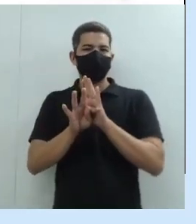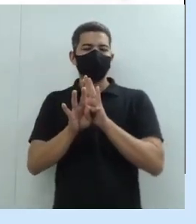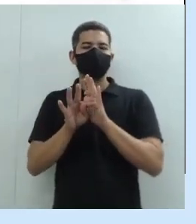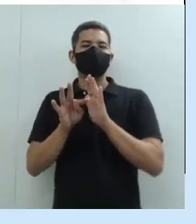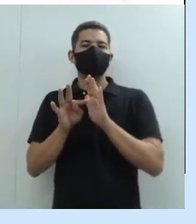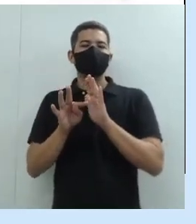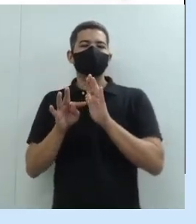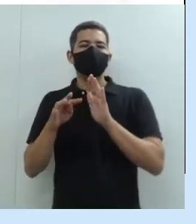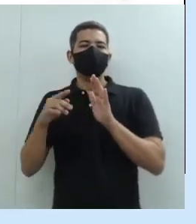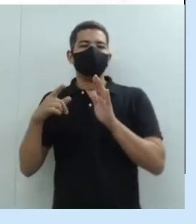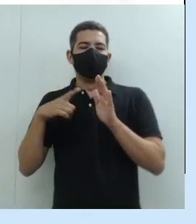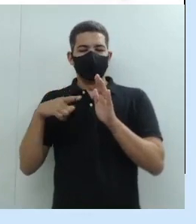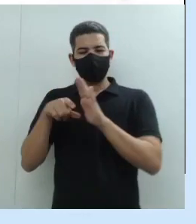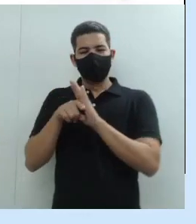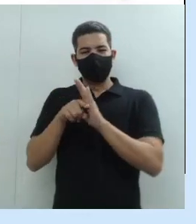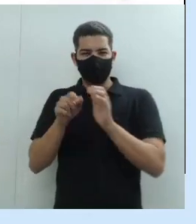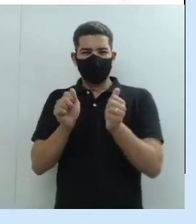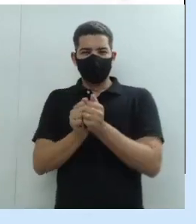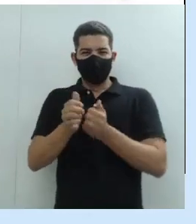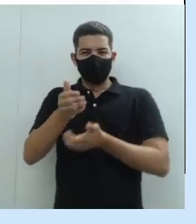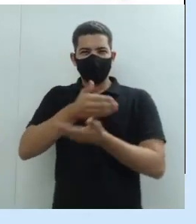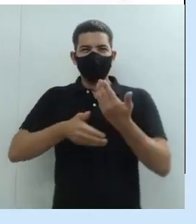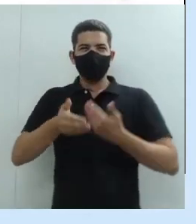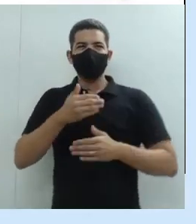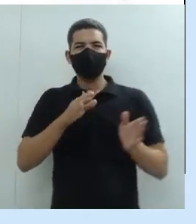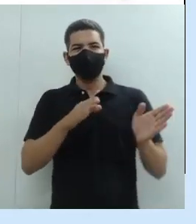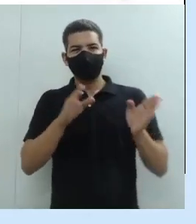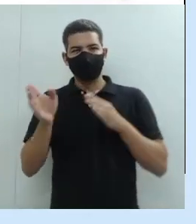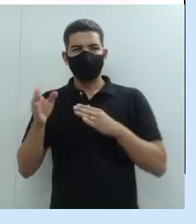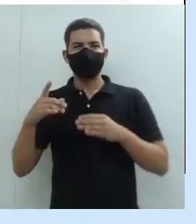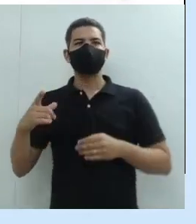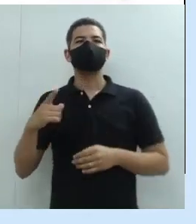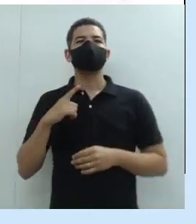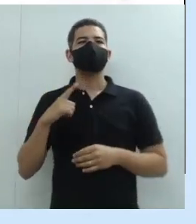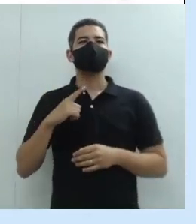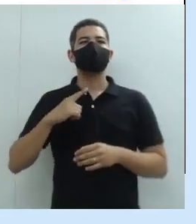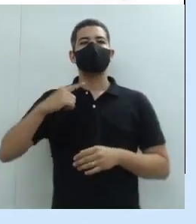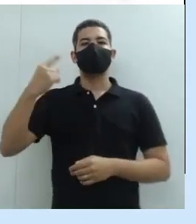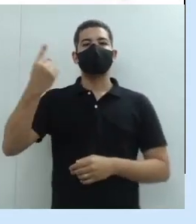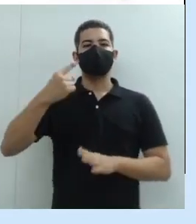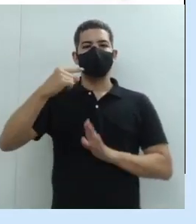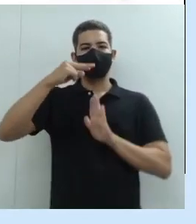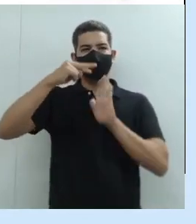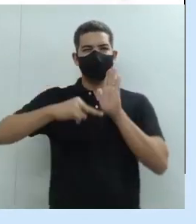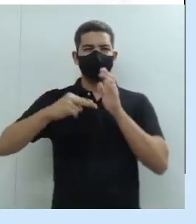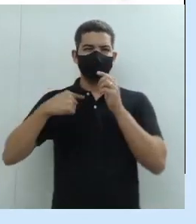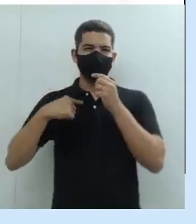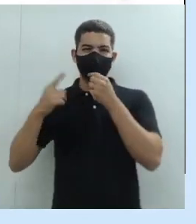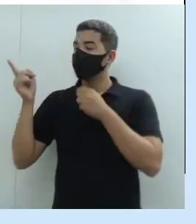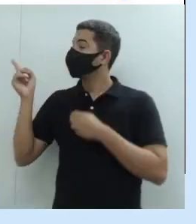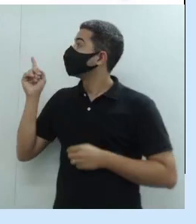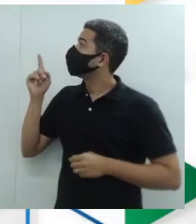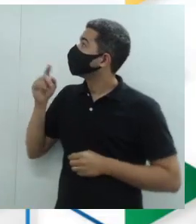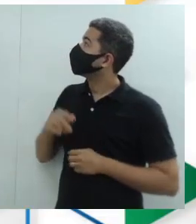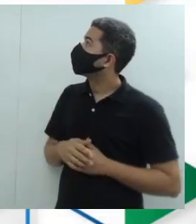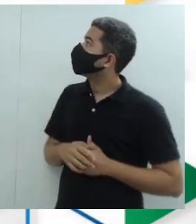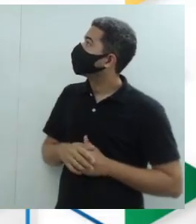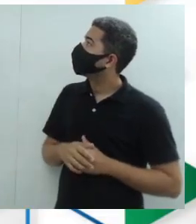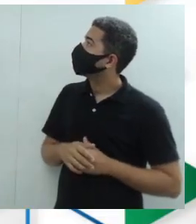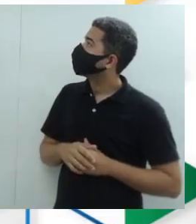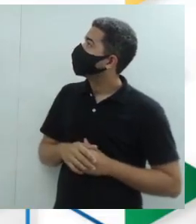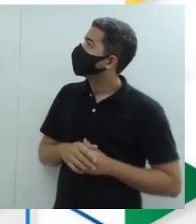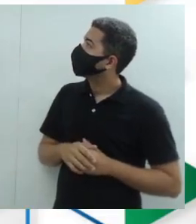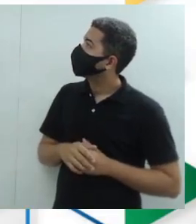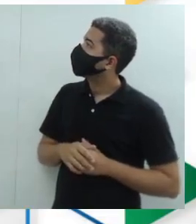e analisarmos juntos. Passando adiante, vamos à primeira leitura. Primeira